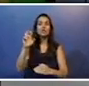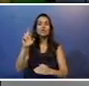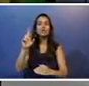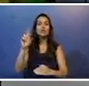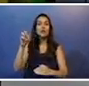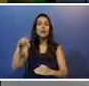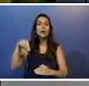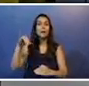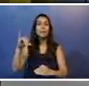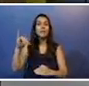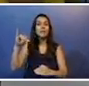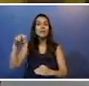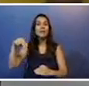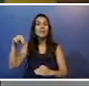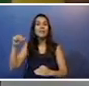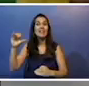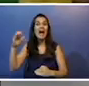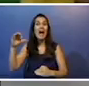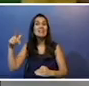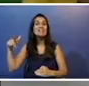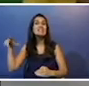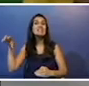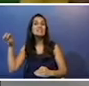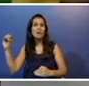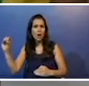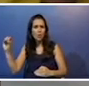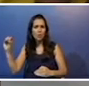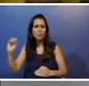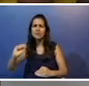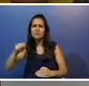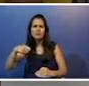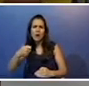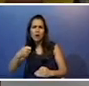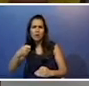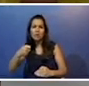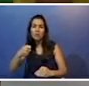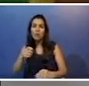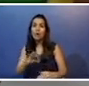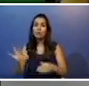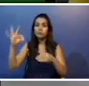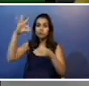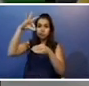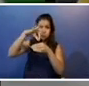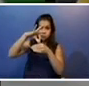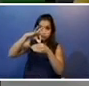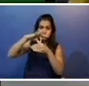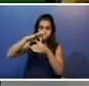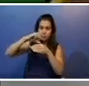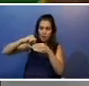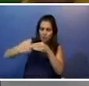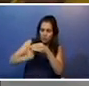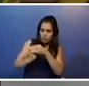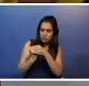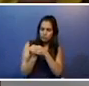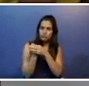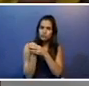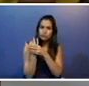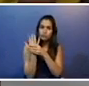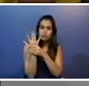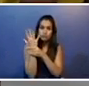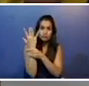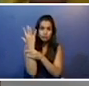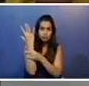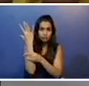até aqui a imagem, né, ó, da germinação do feijão, o processo